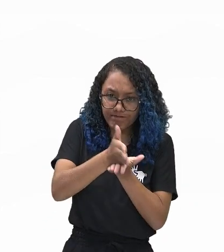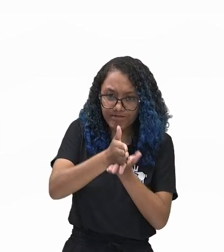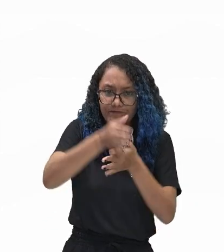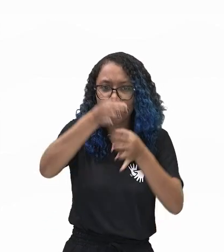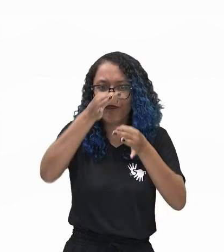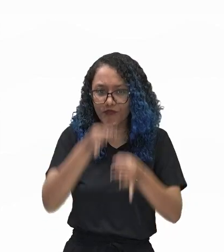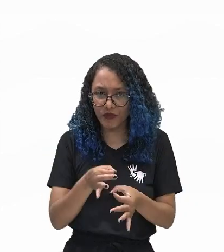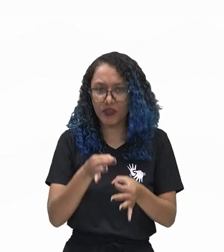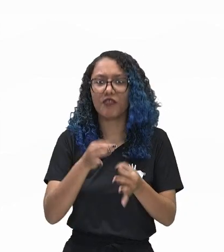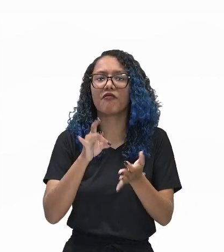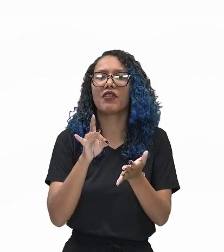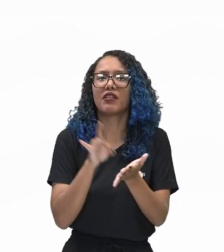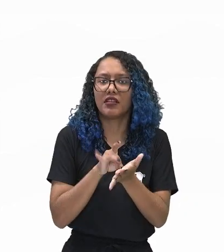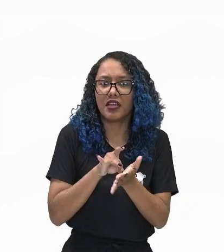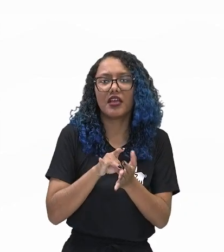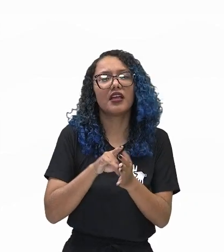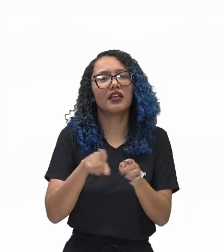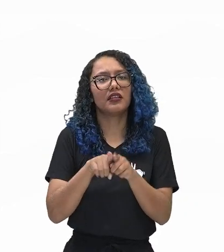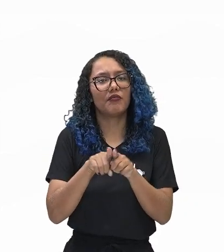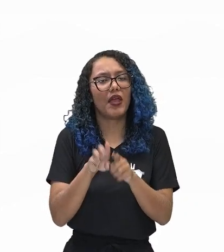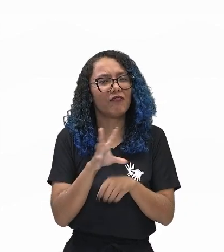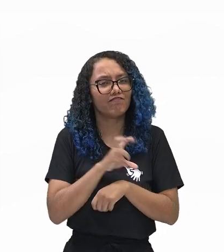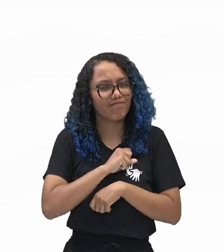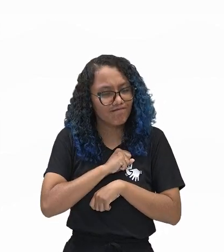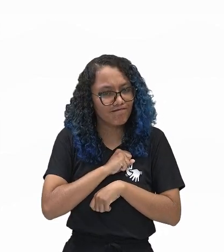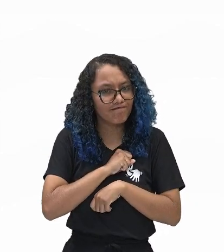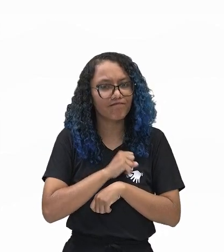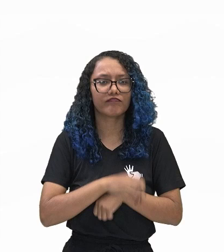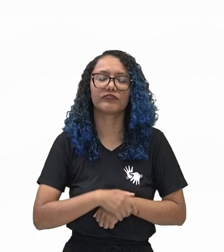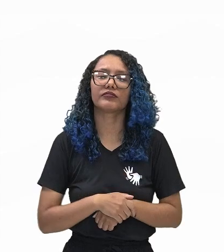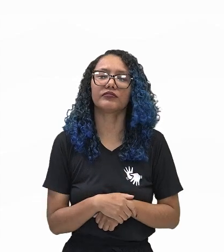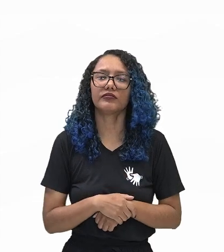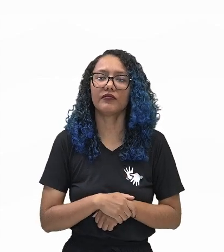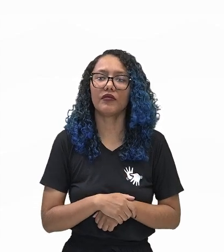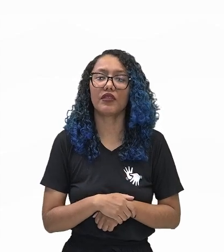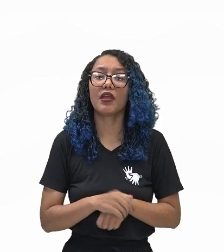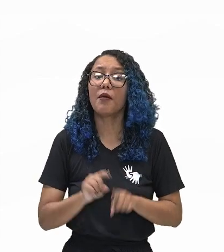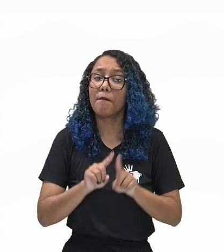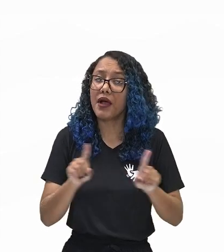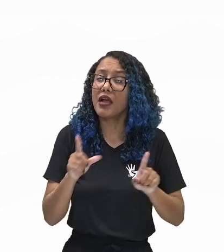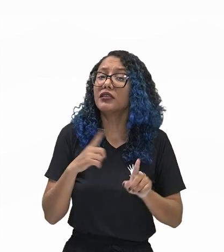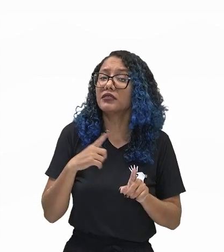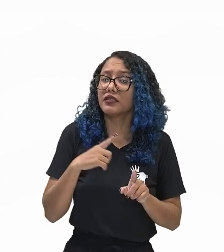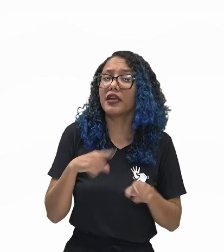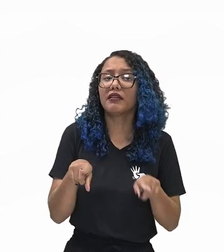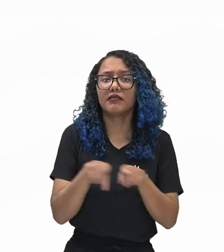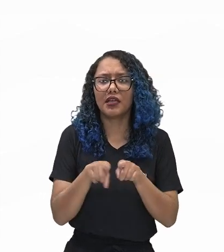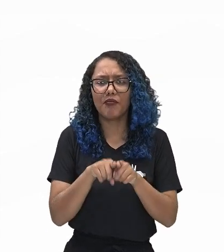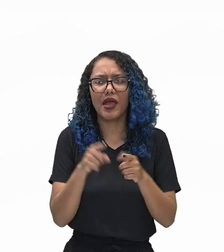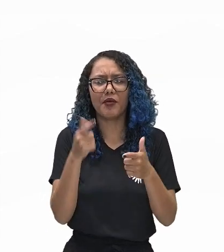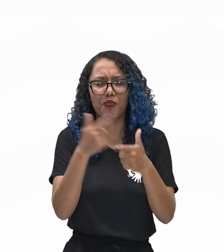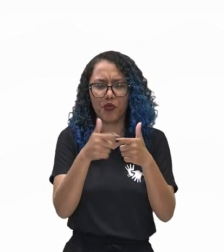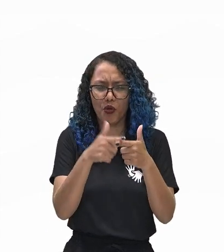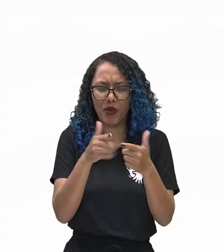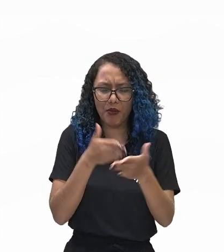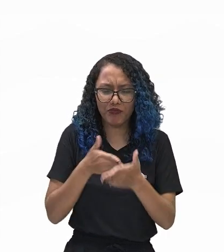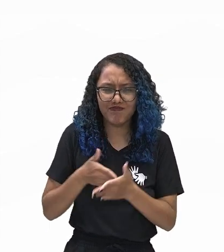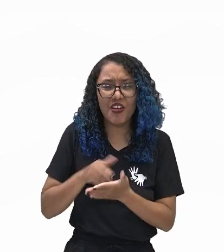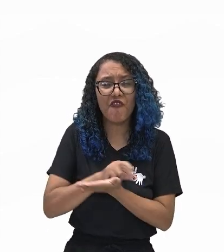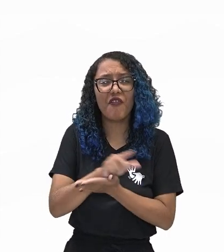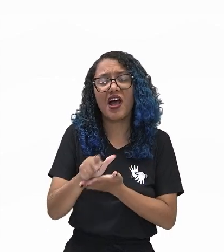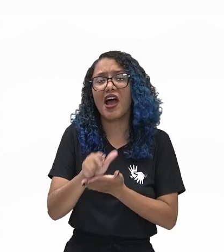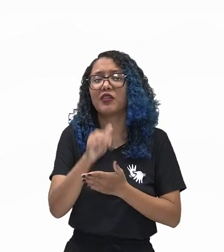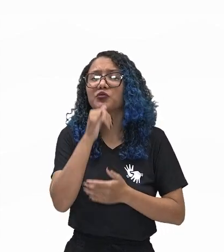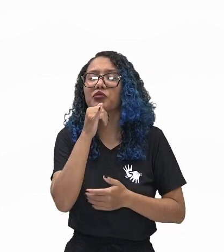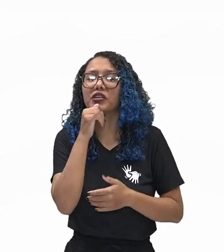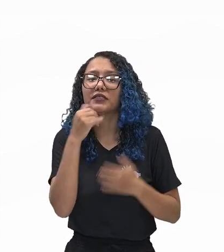e apaixonada, apesar da existência de inúmeros obstáculos vitais, como, por